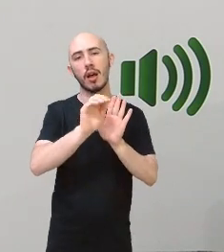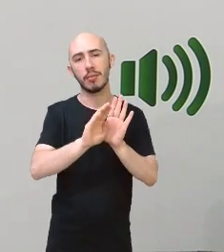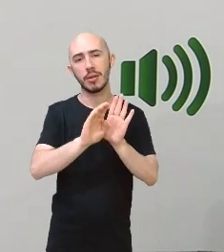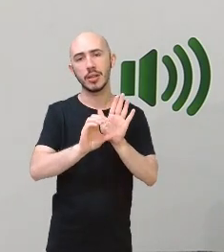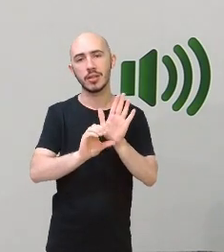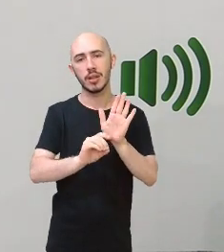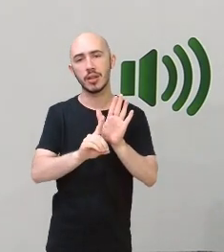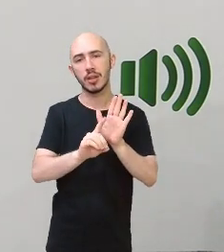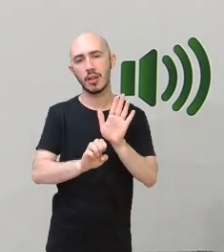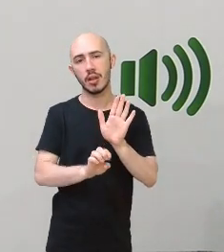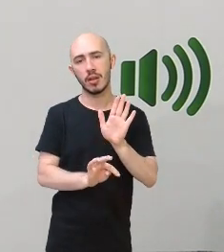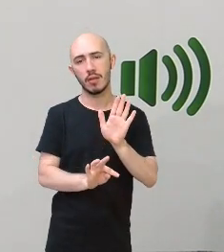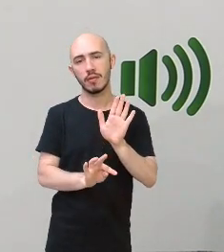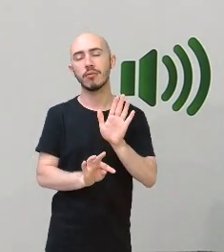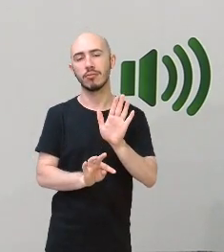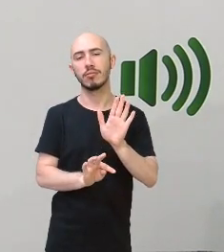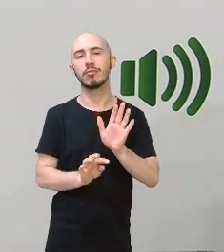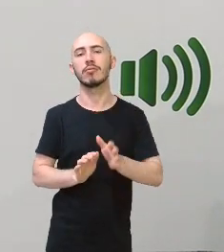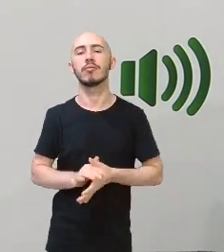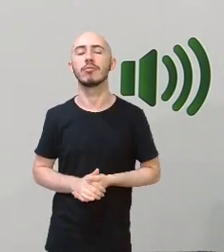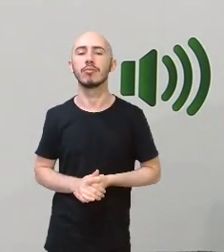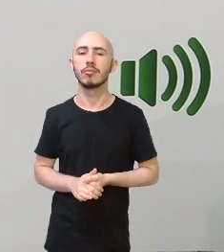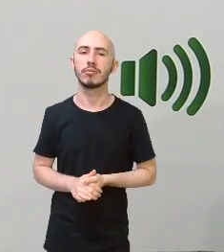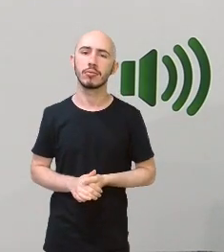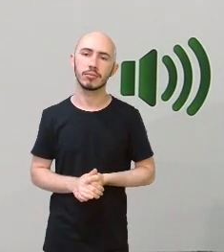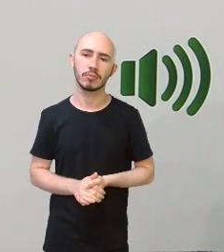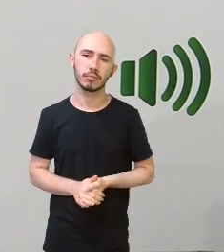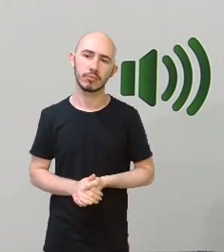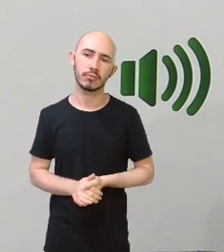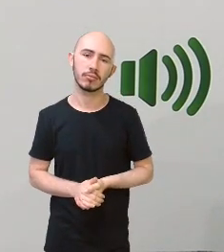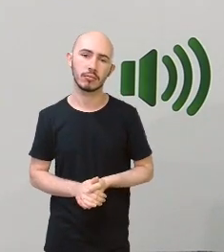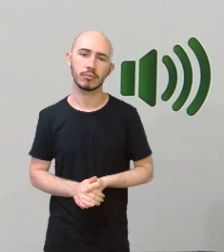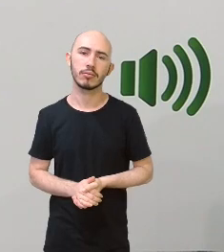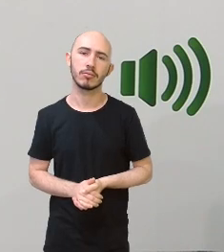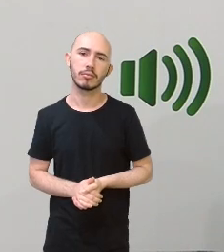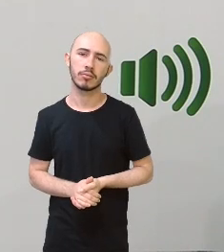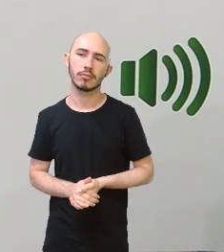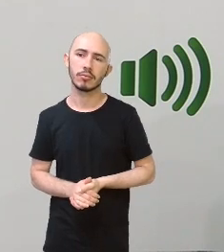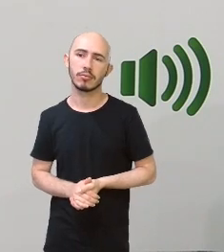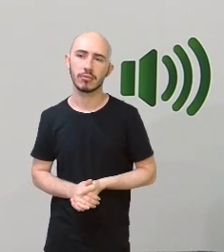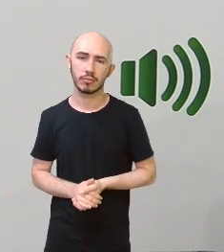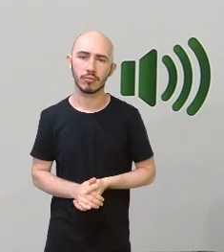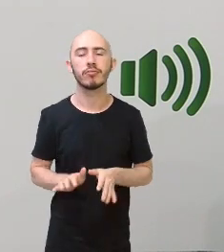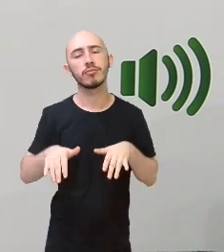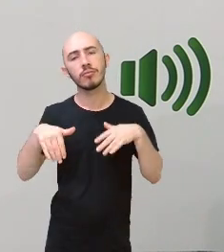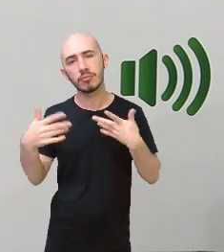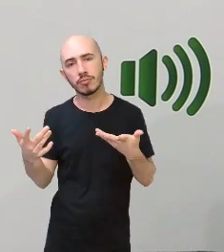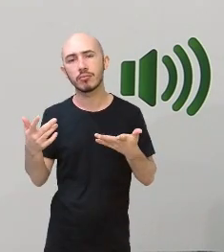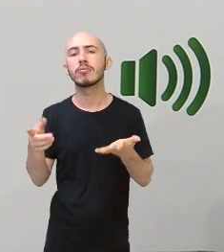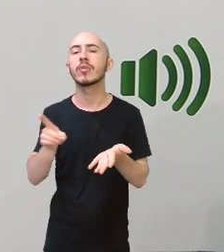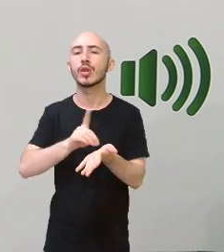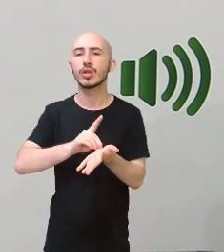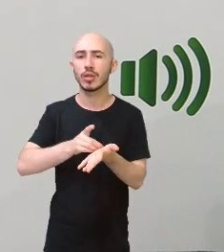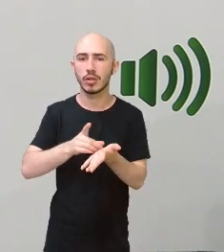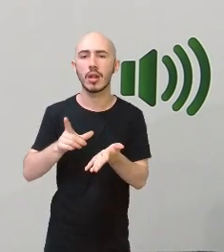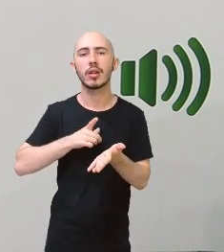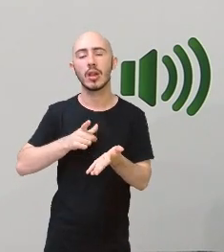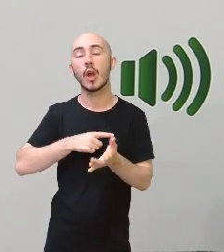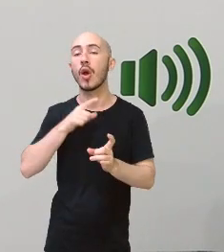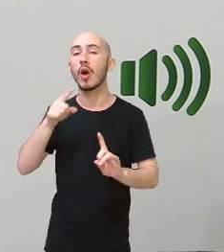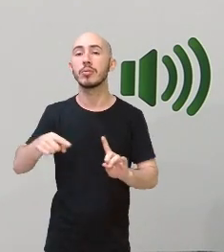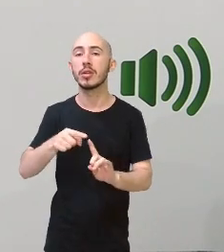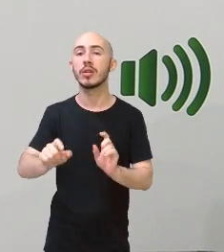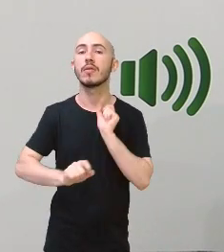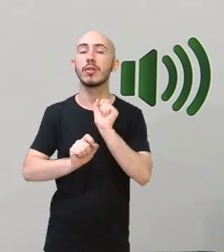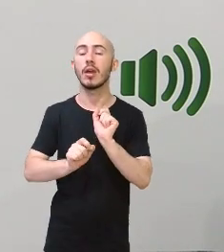antes? Pois bem, todo dicionário, toda enciclopédia, que ele tem o objetivo justamente de instruir você,